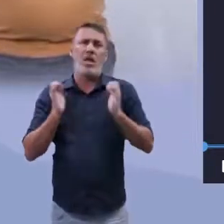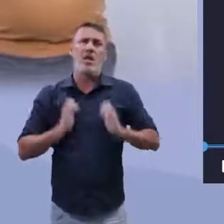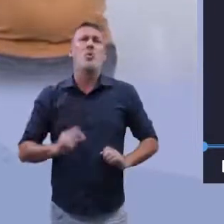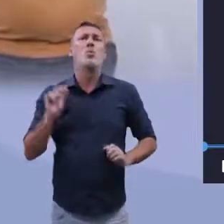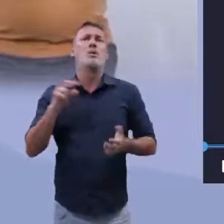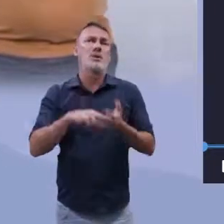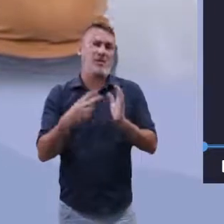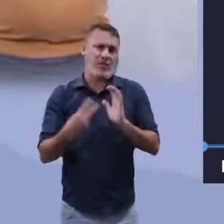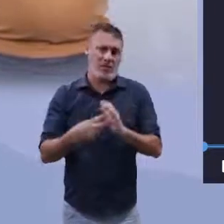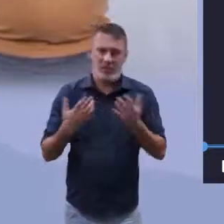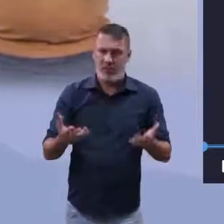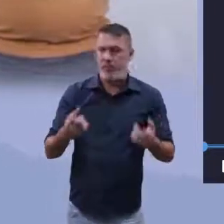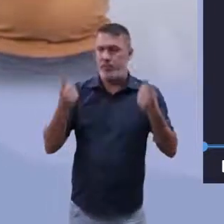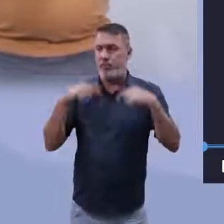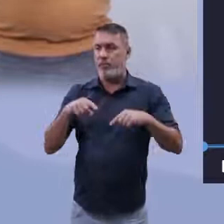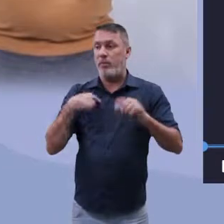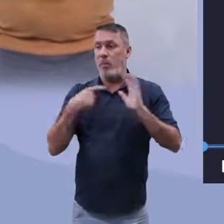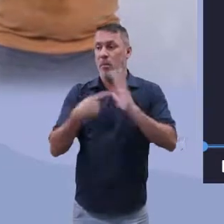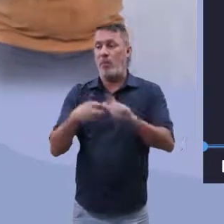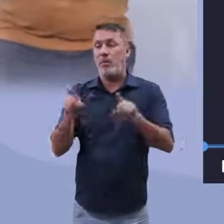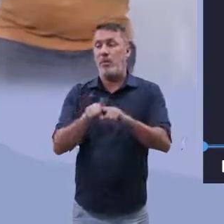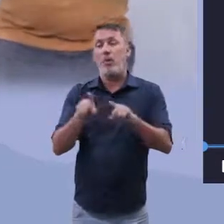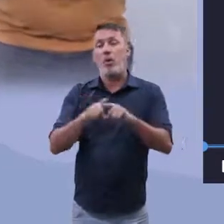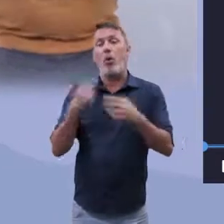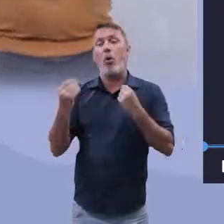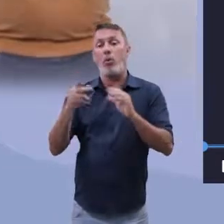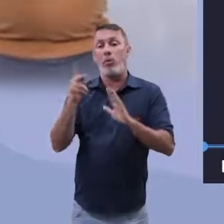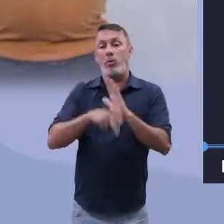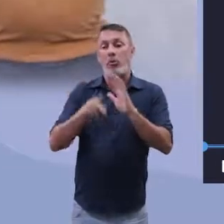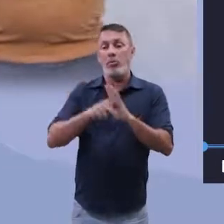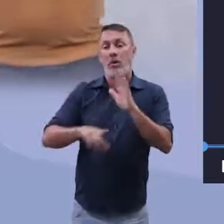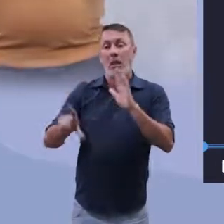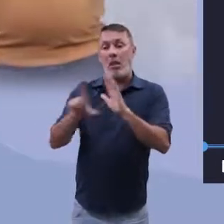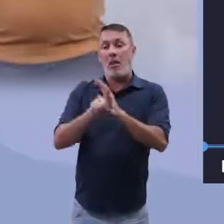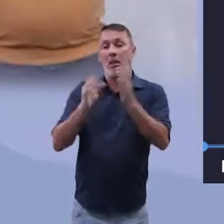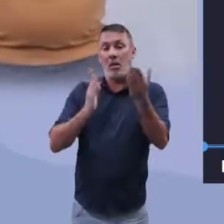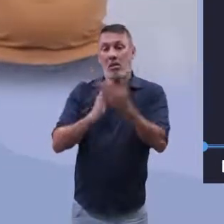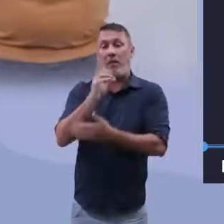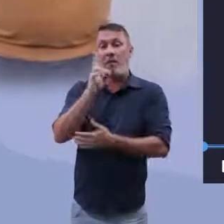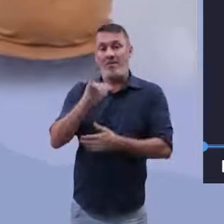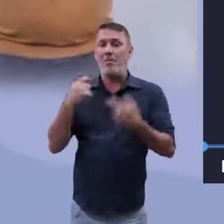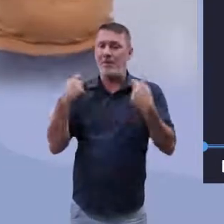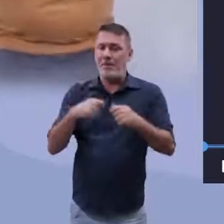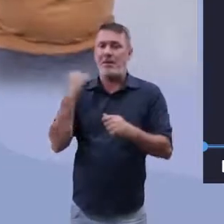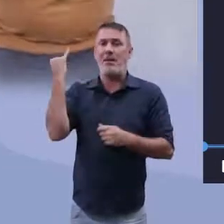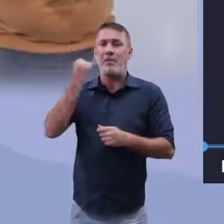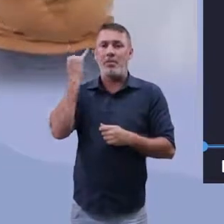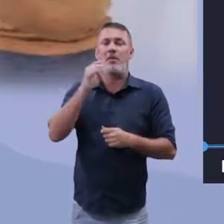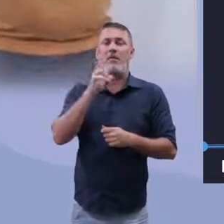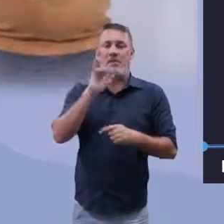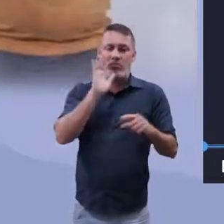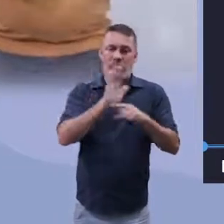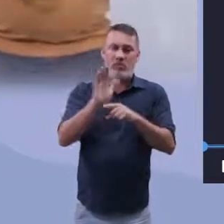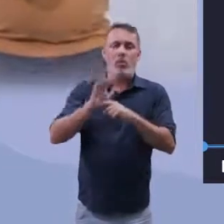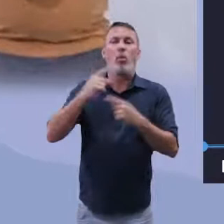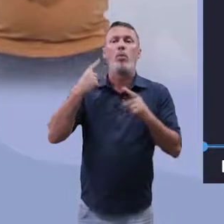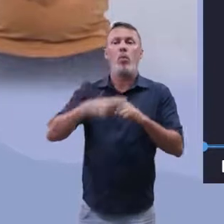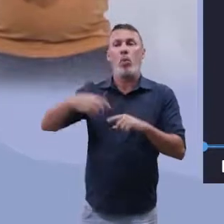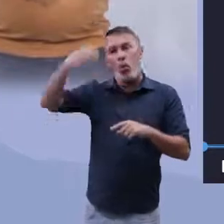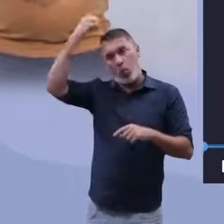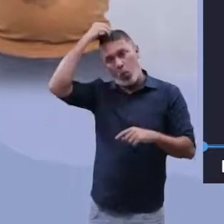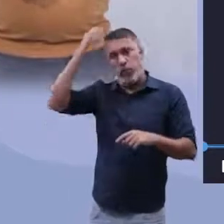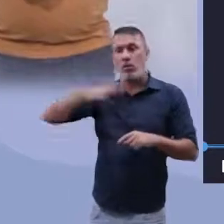de ética, infelizmente, o que é a fake news. Apresentei como que um projeto de lei pode se tornar uma lei e precisa se tornar